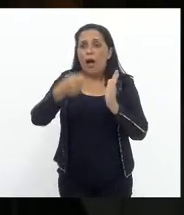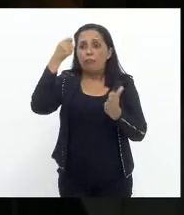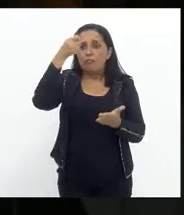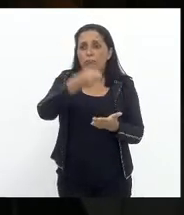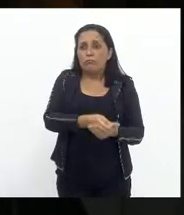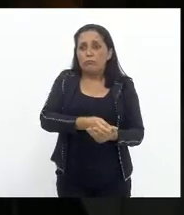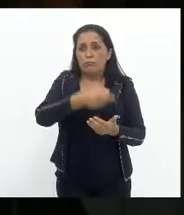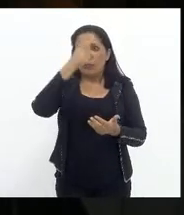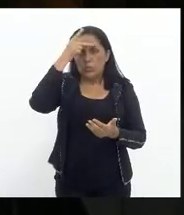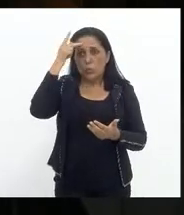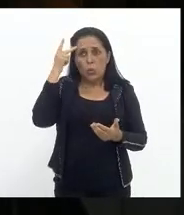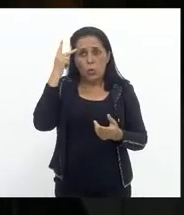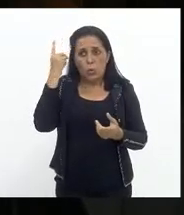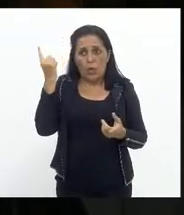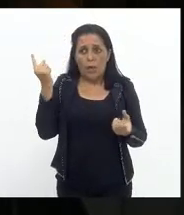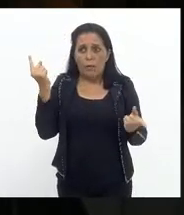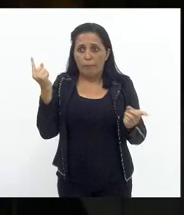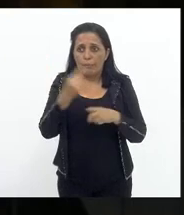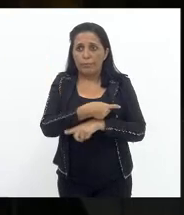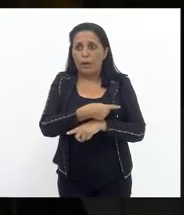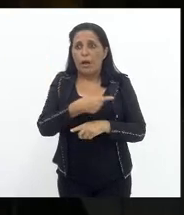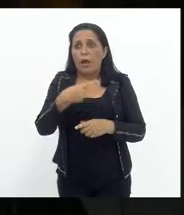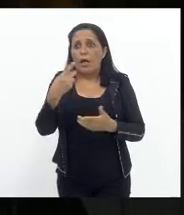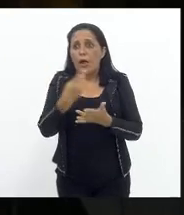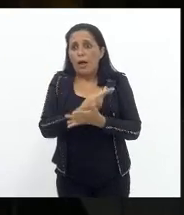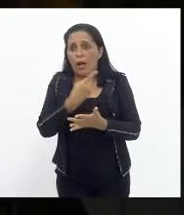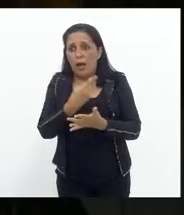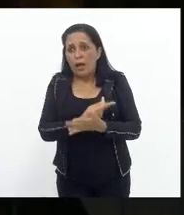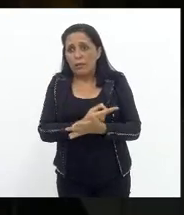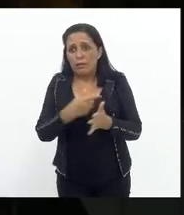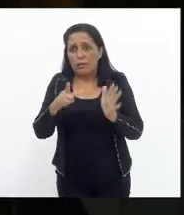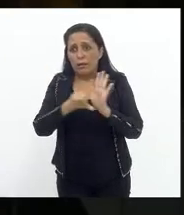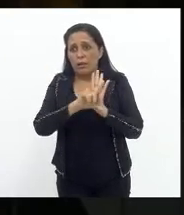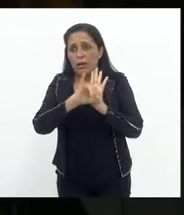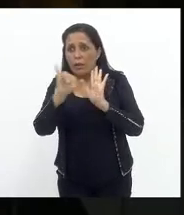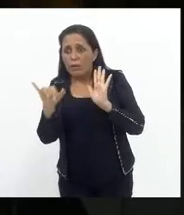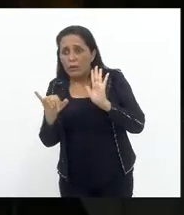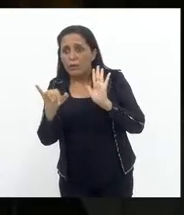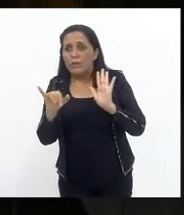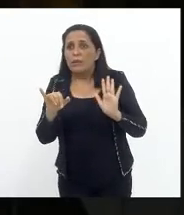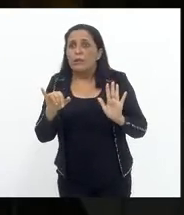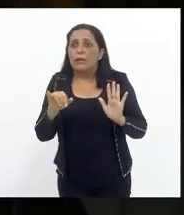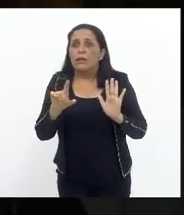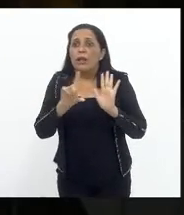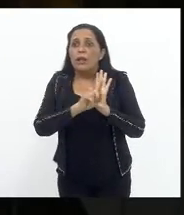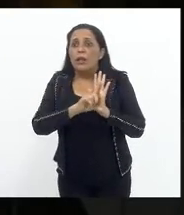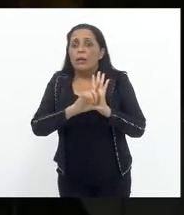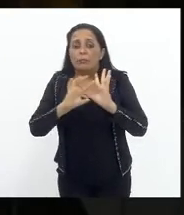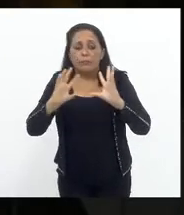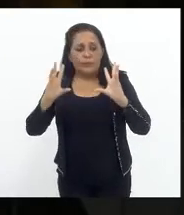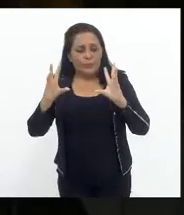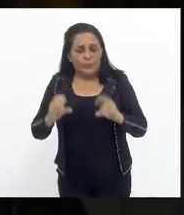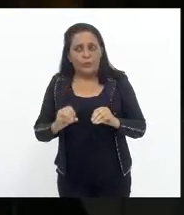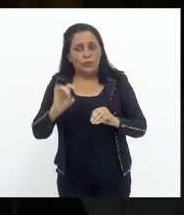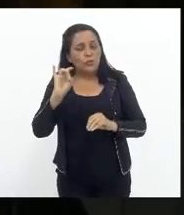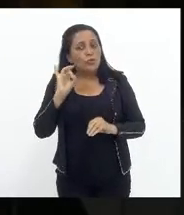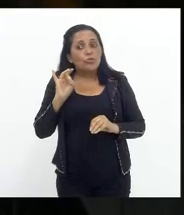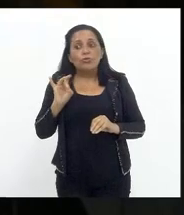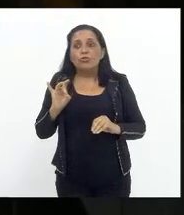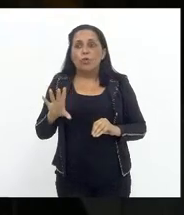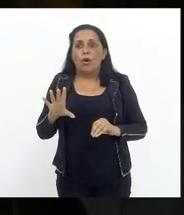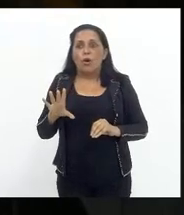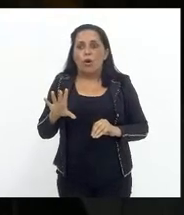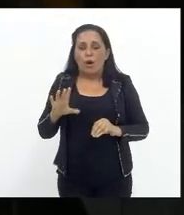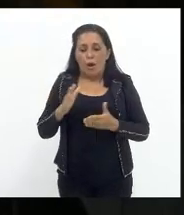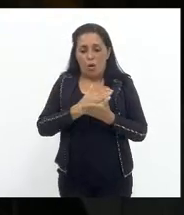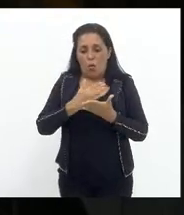quem transgride a lei. E a lei é para todos e não apenas